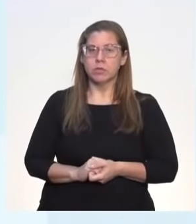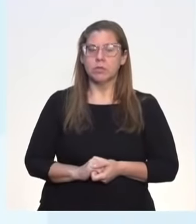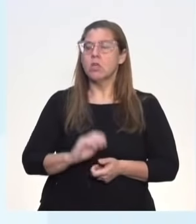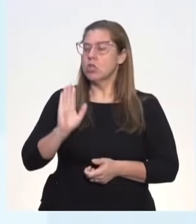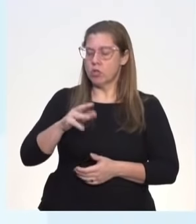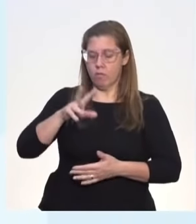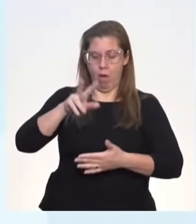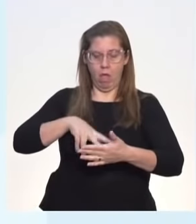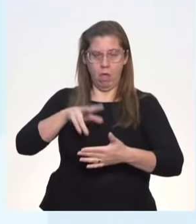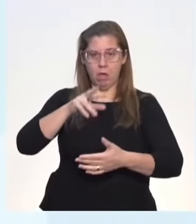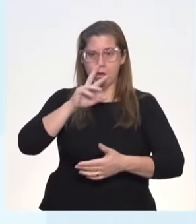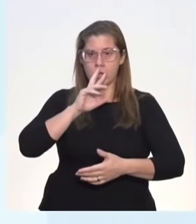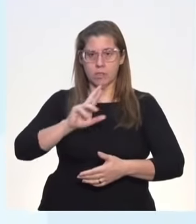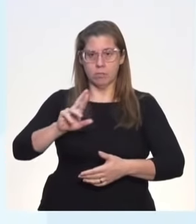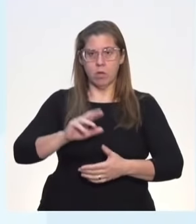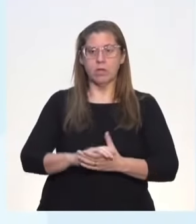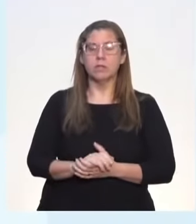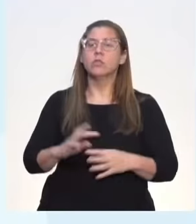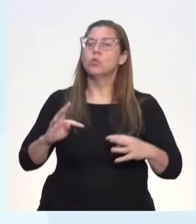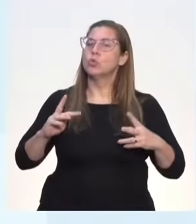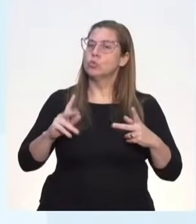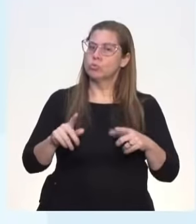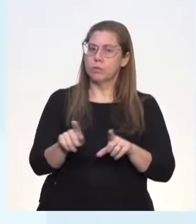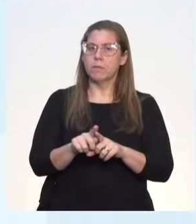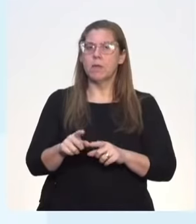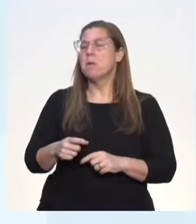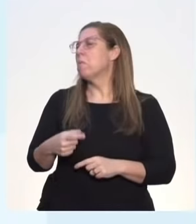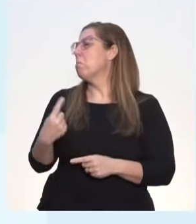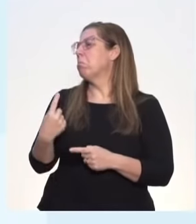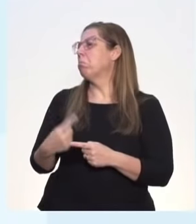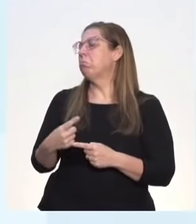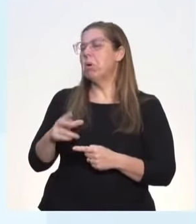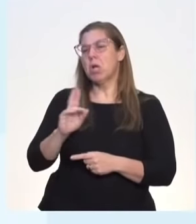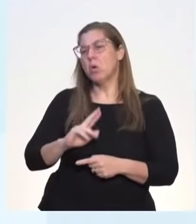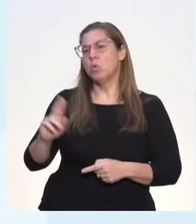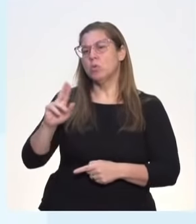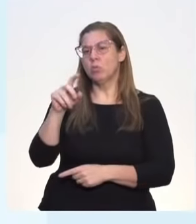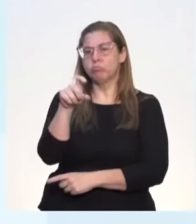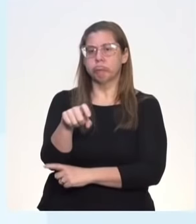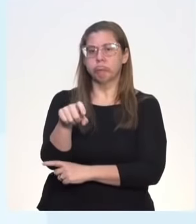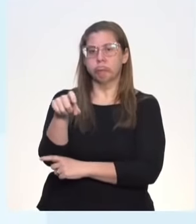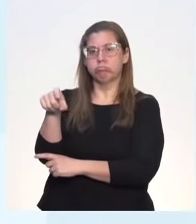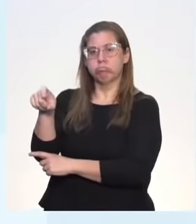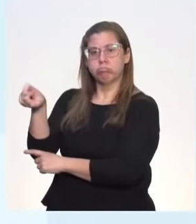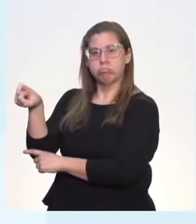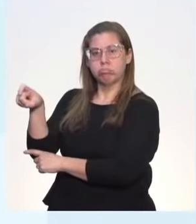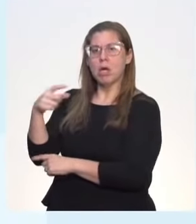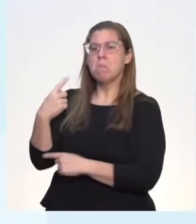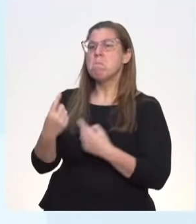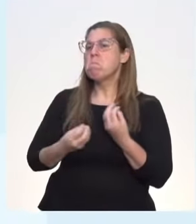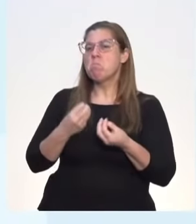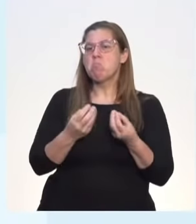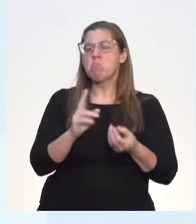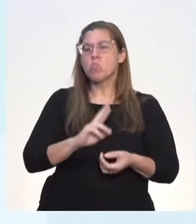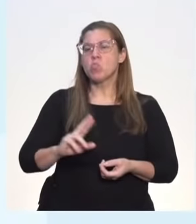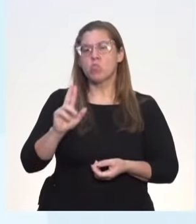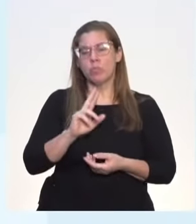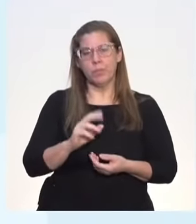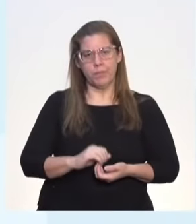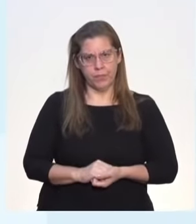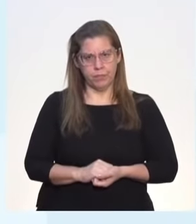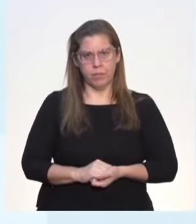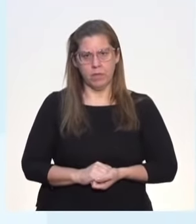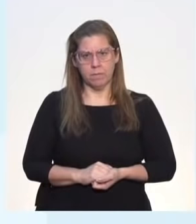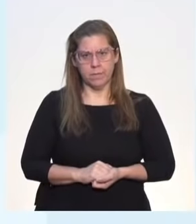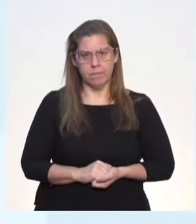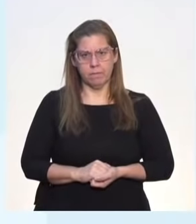já vai ler essa resposta e outras também para que que serve um um guindaste qual é a vantagem de usar um guindaste